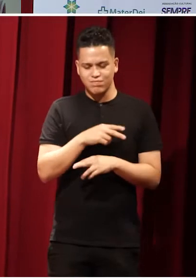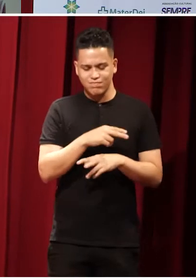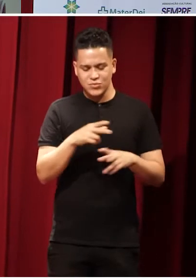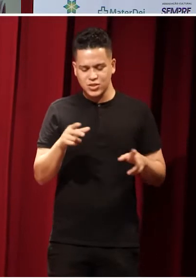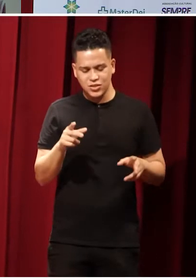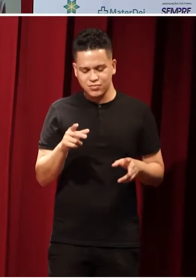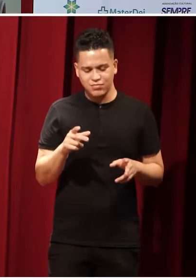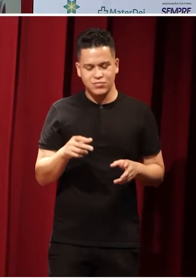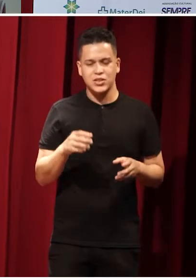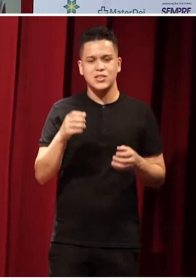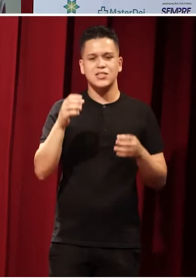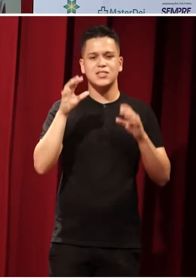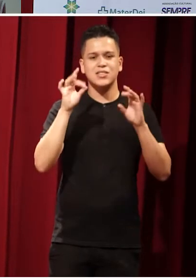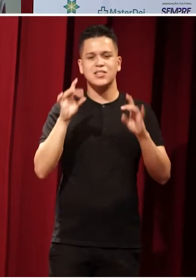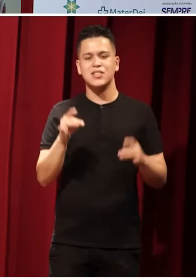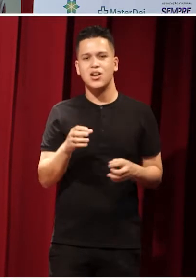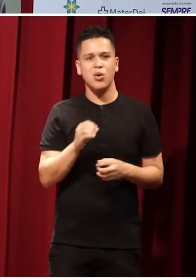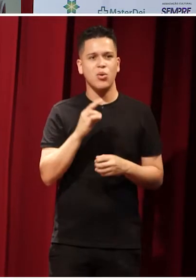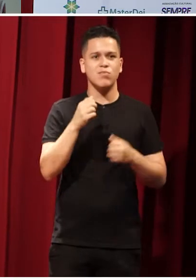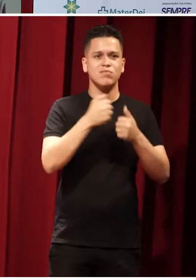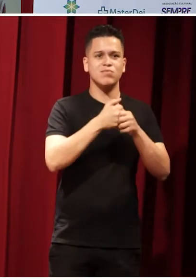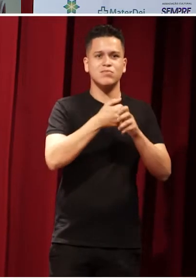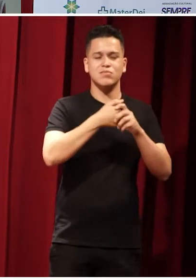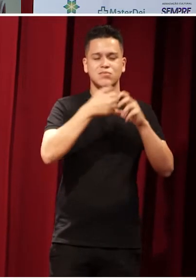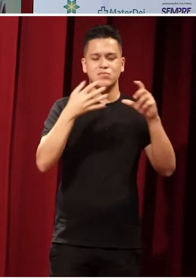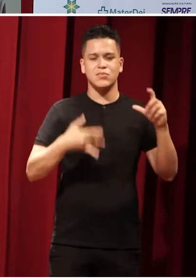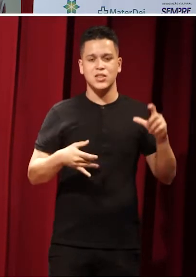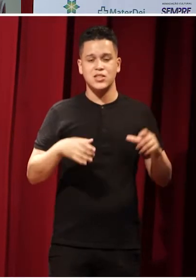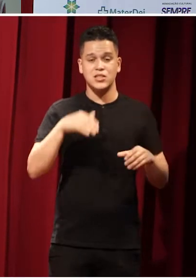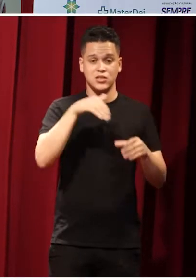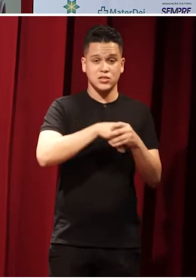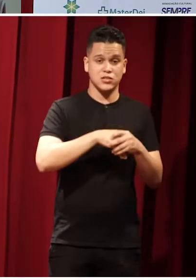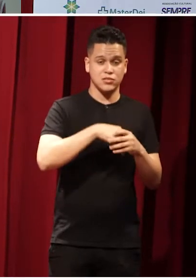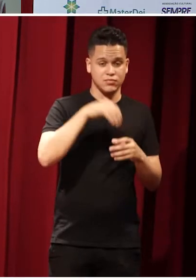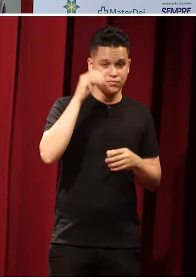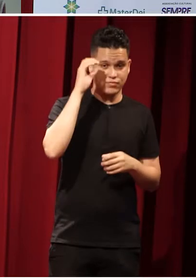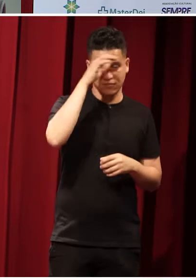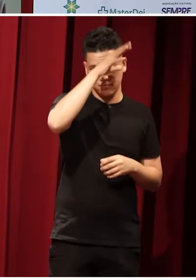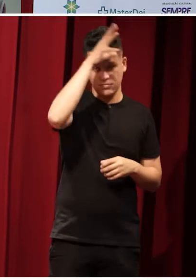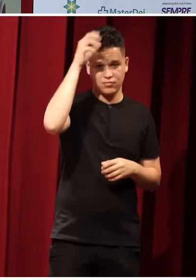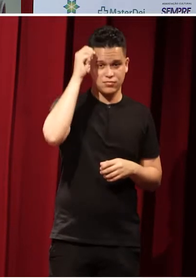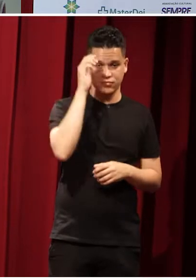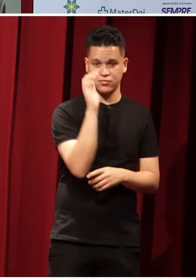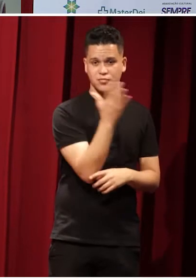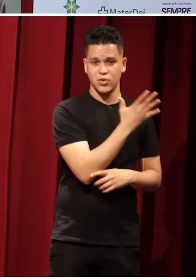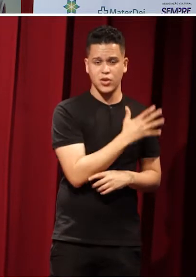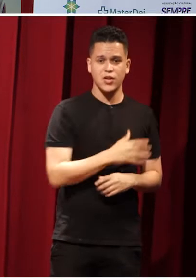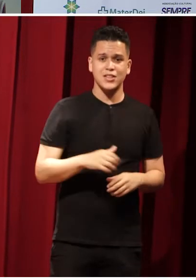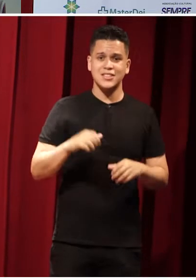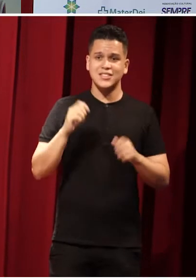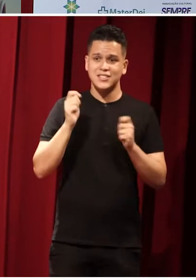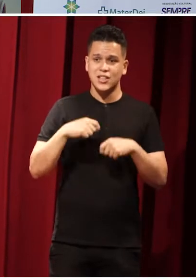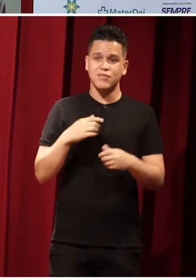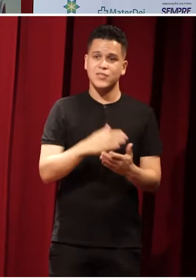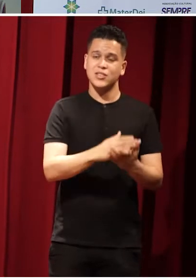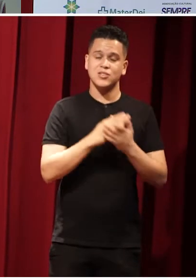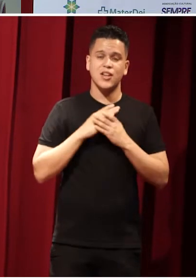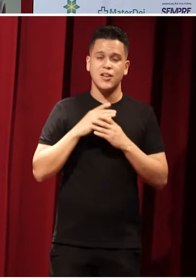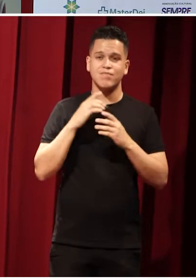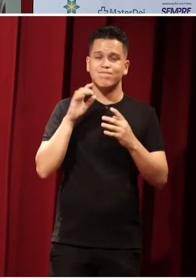algum outro elemento dentro da estrutura de vida da Amazônia que